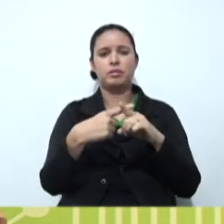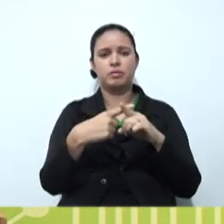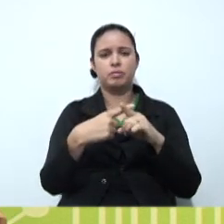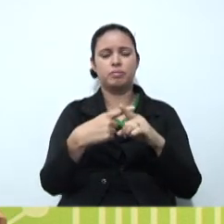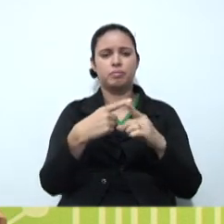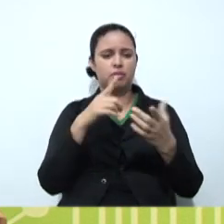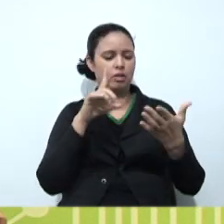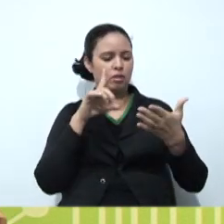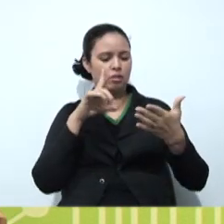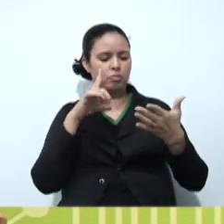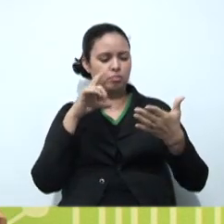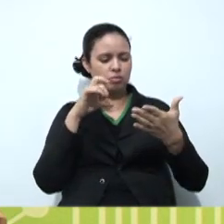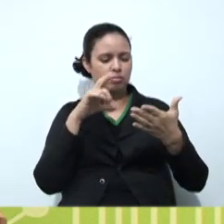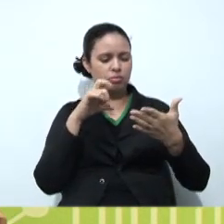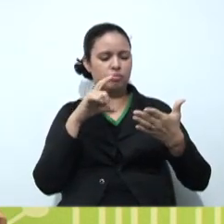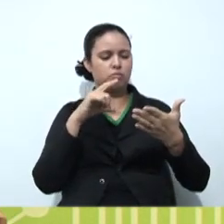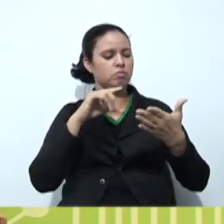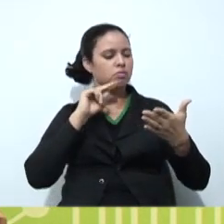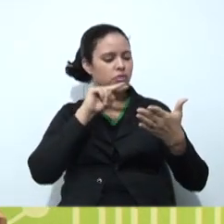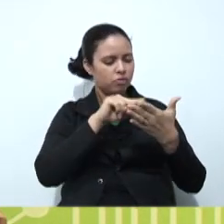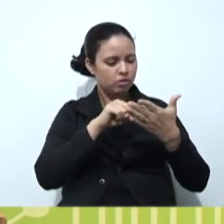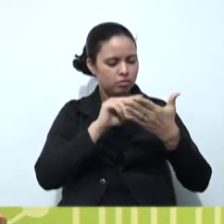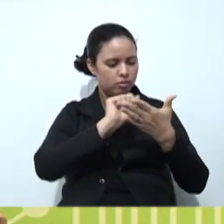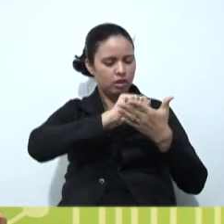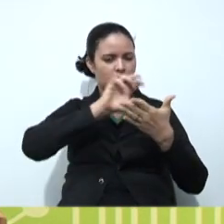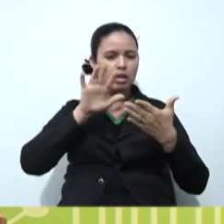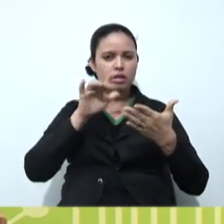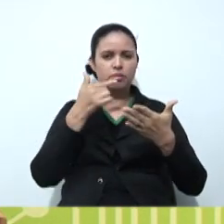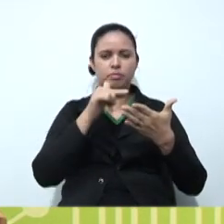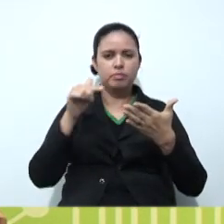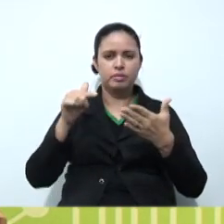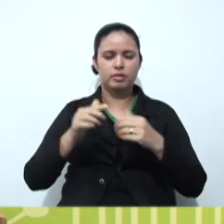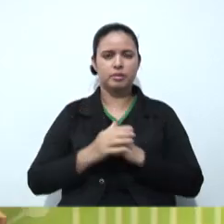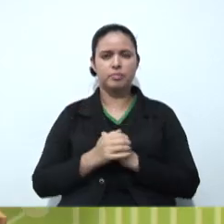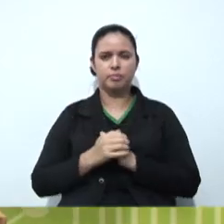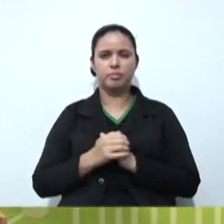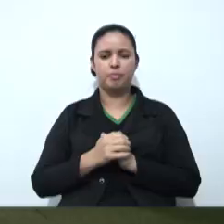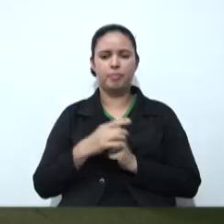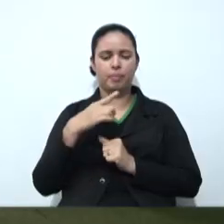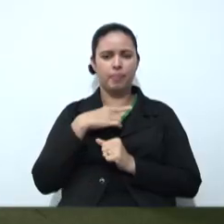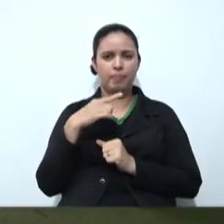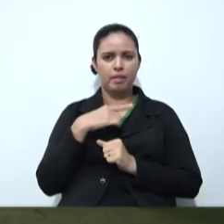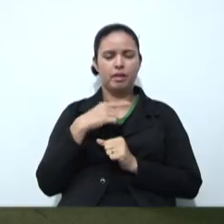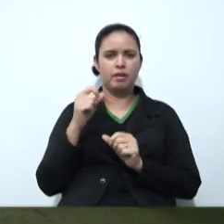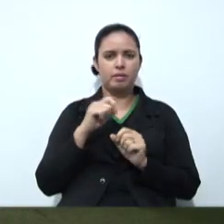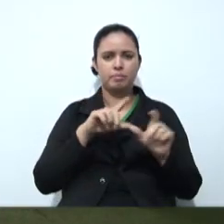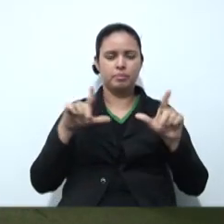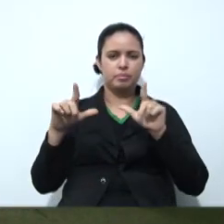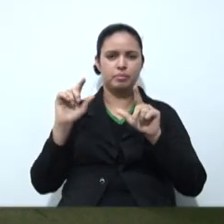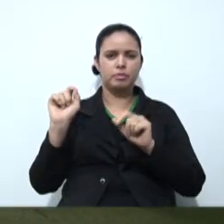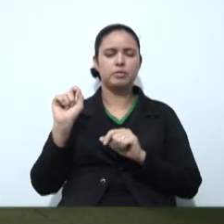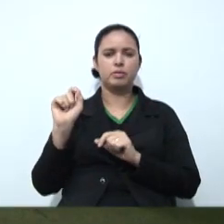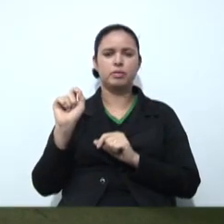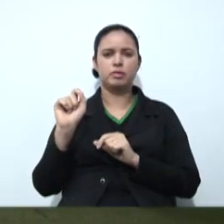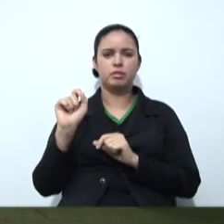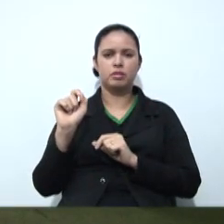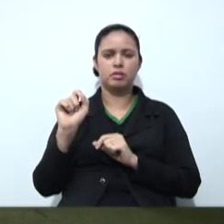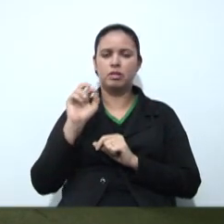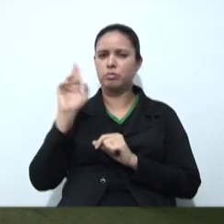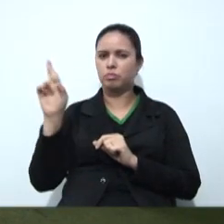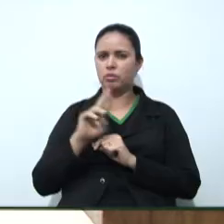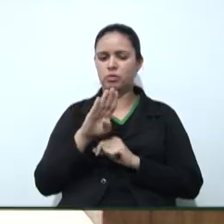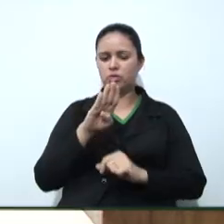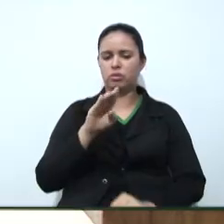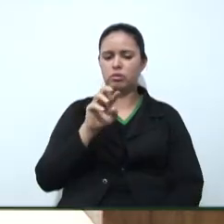tenha dado algum desfoque aí na imagem e nós não entendemos. Mas para resumir, tem aí, professor? Vamos colocar Vamos a lá? resposta do Bruno, que